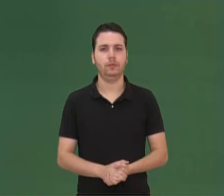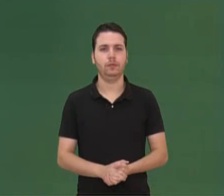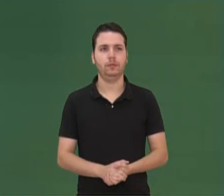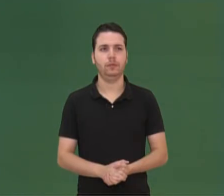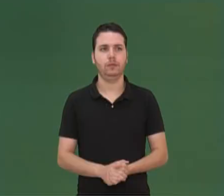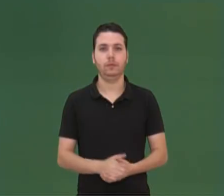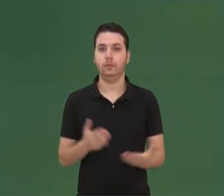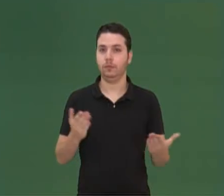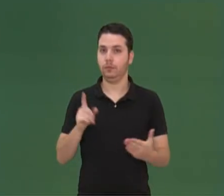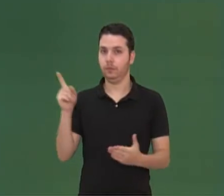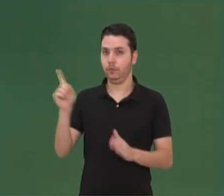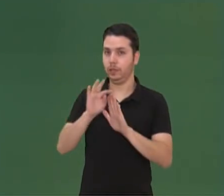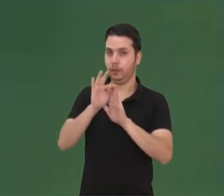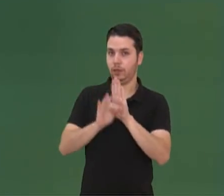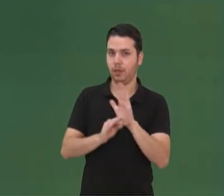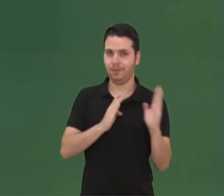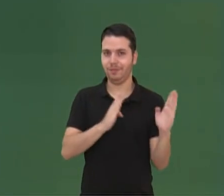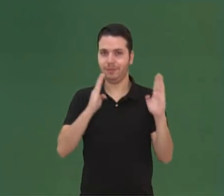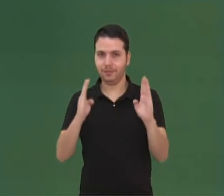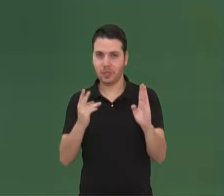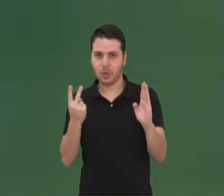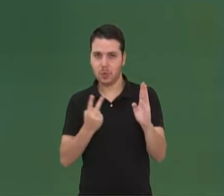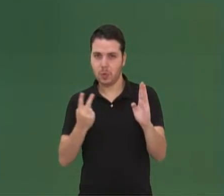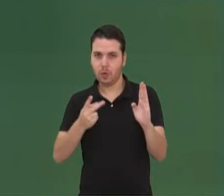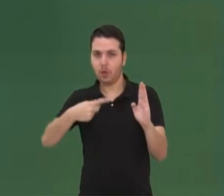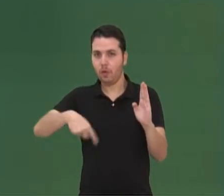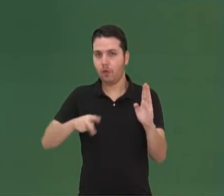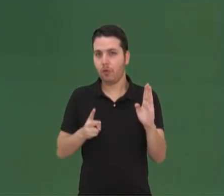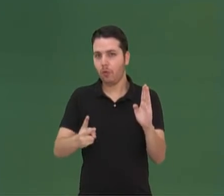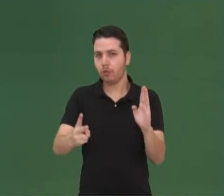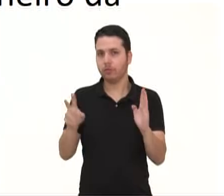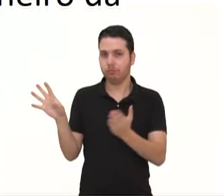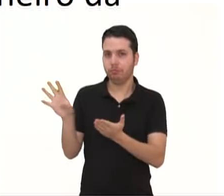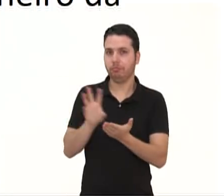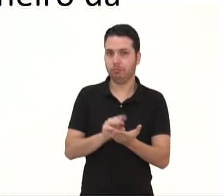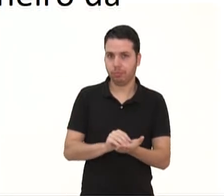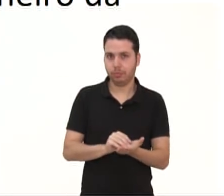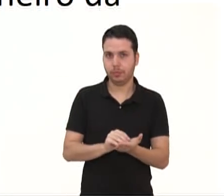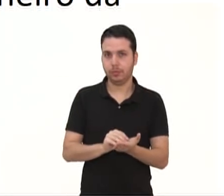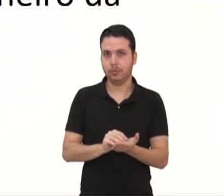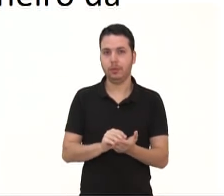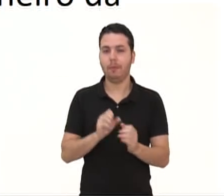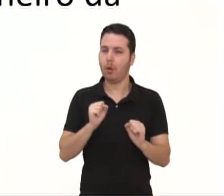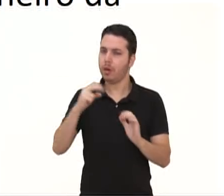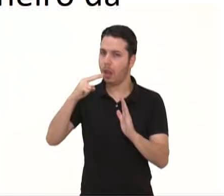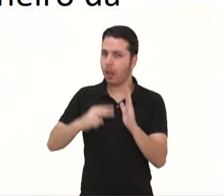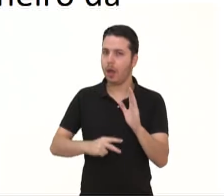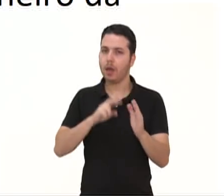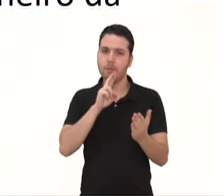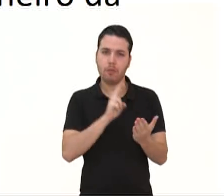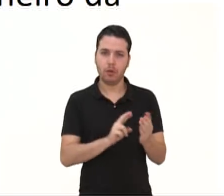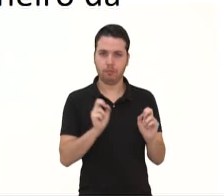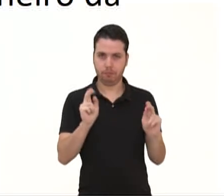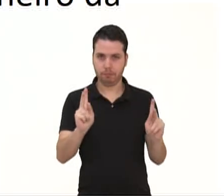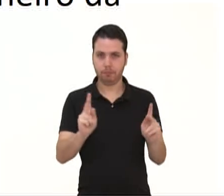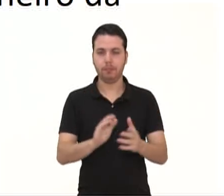A tela 2, a continuação do texto para você. Olha, pode ler com calma, tá bom?